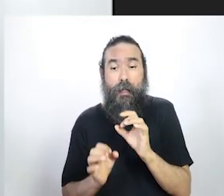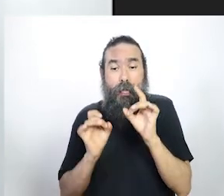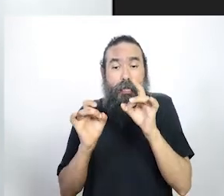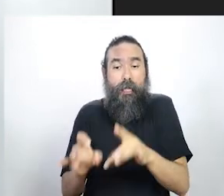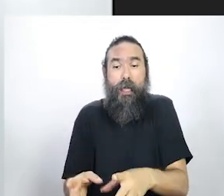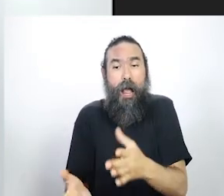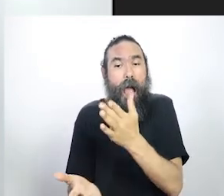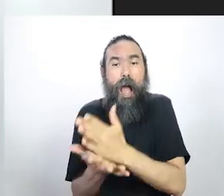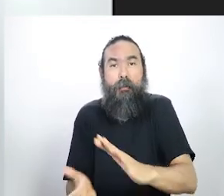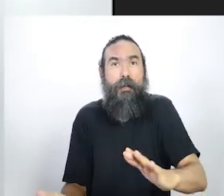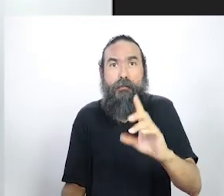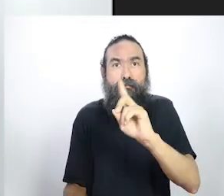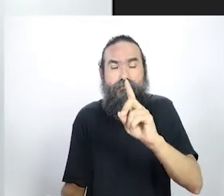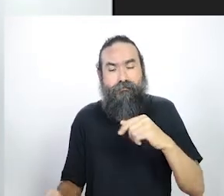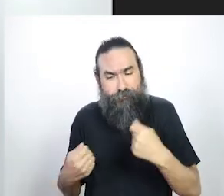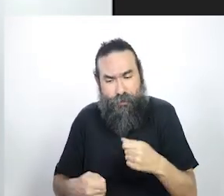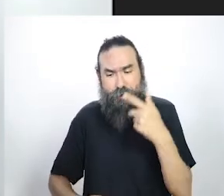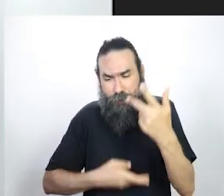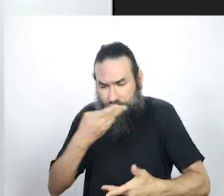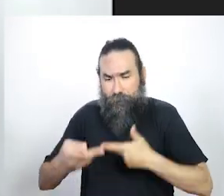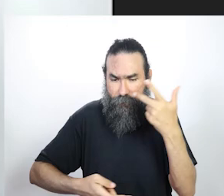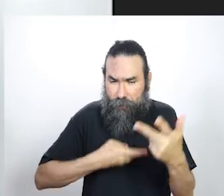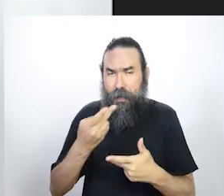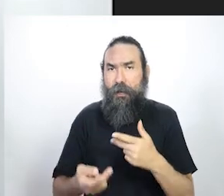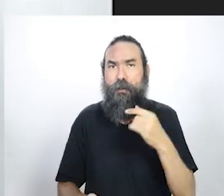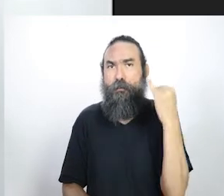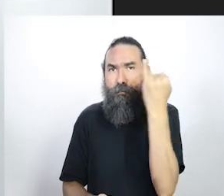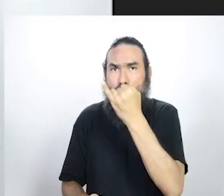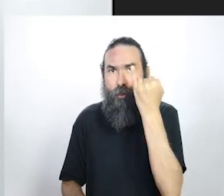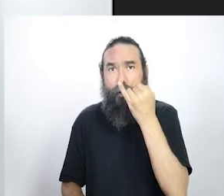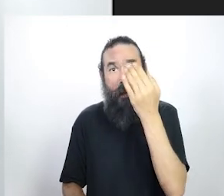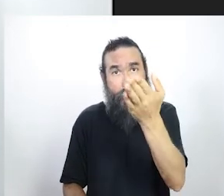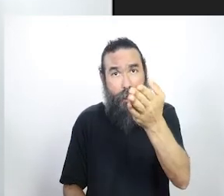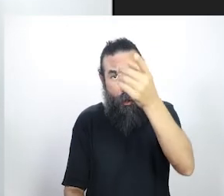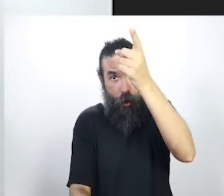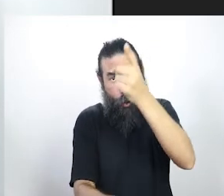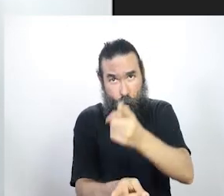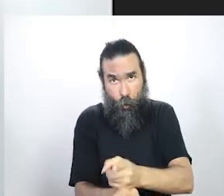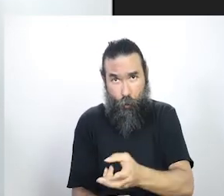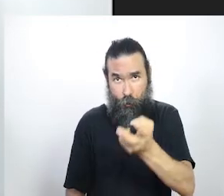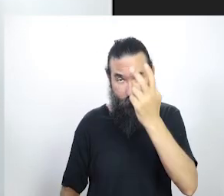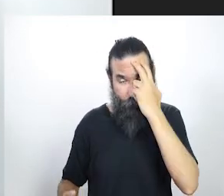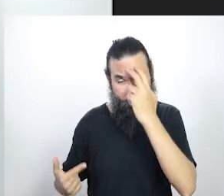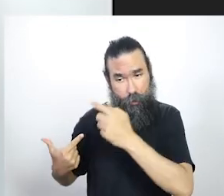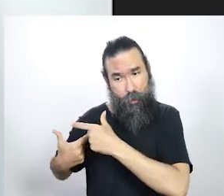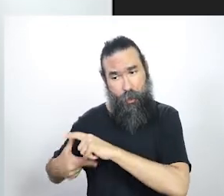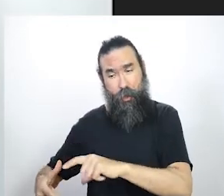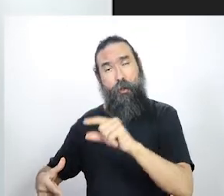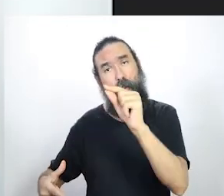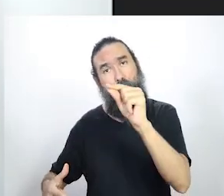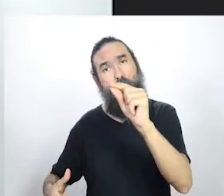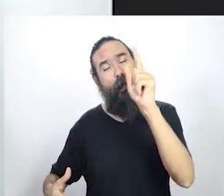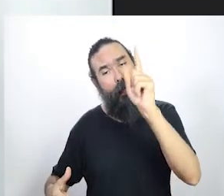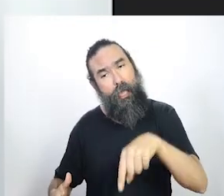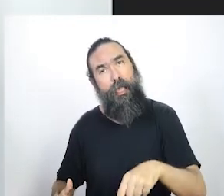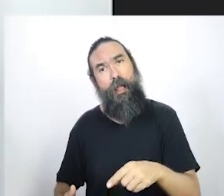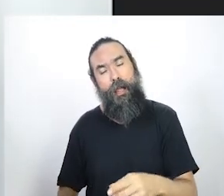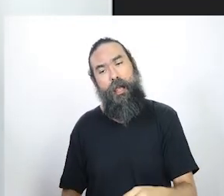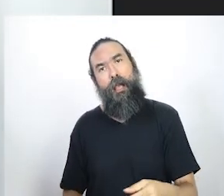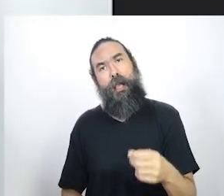tem que falar mesmo, e o Encontro de Culturas Tradicionais, ele traz isso, ele traz essa